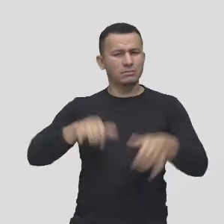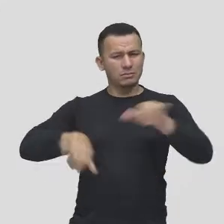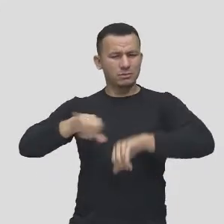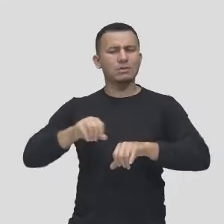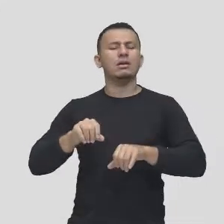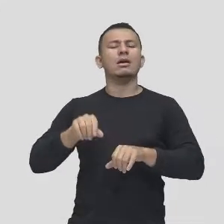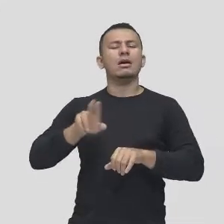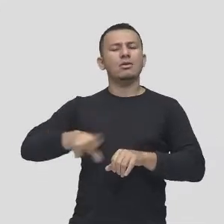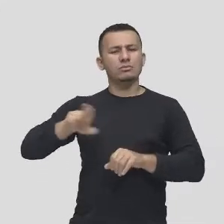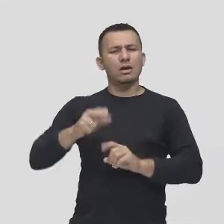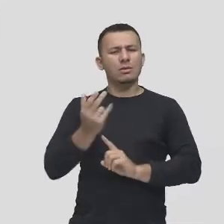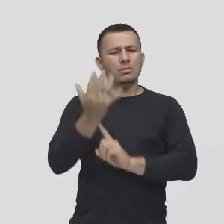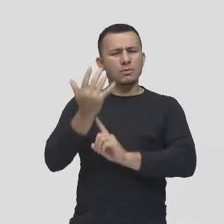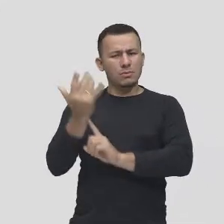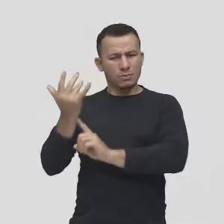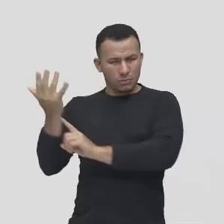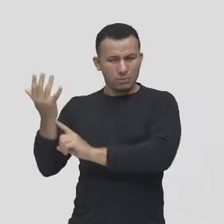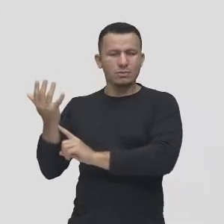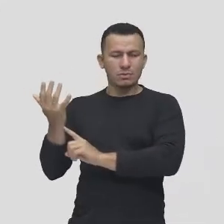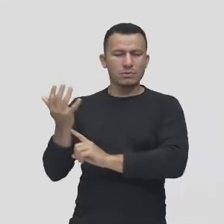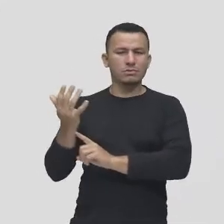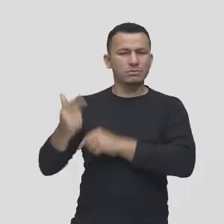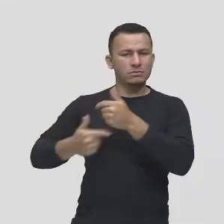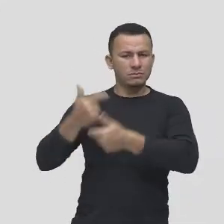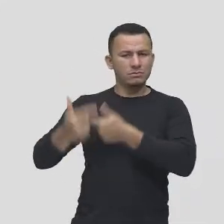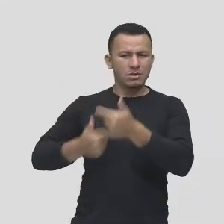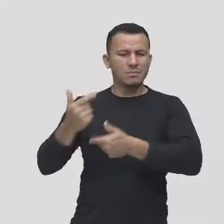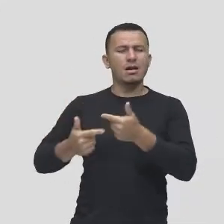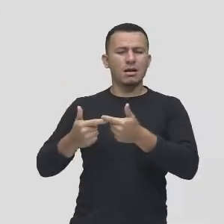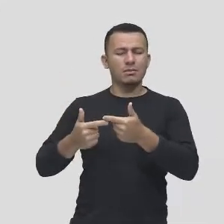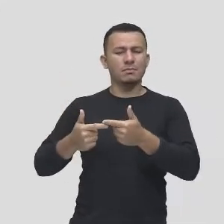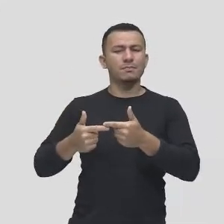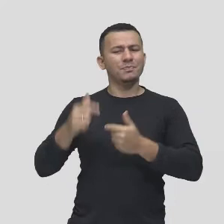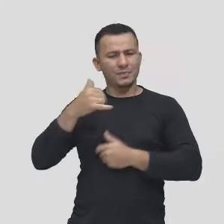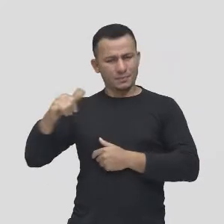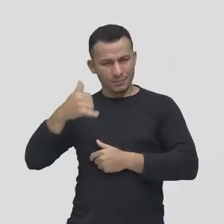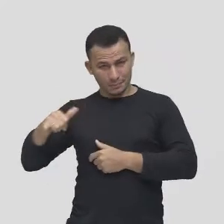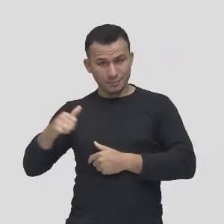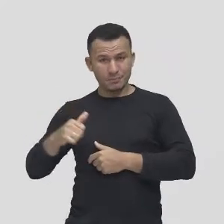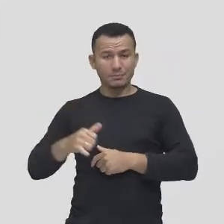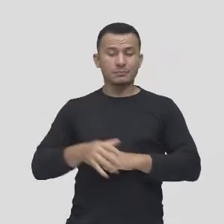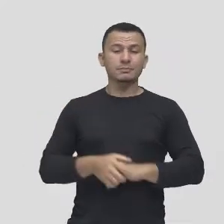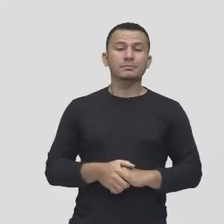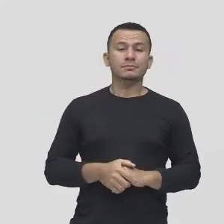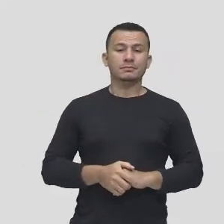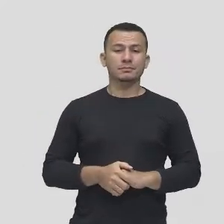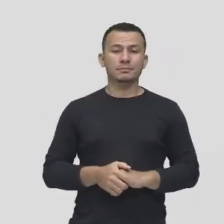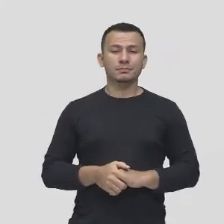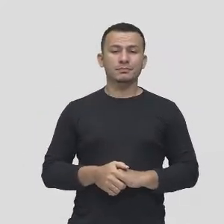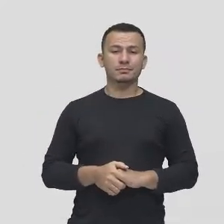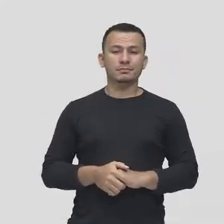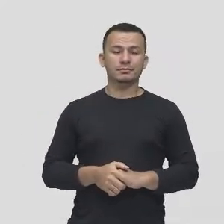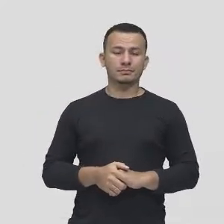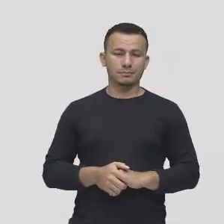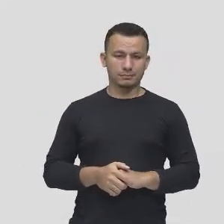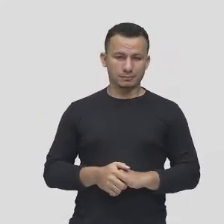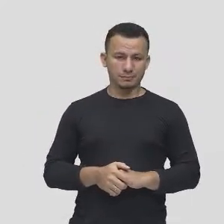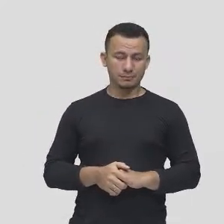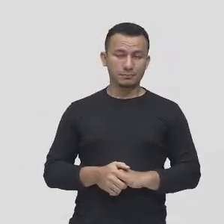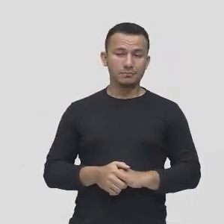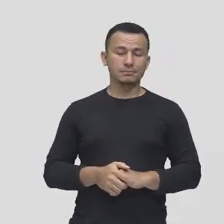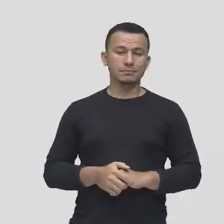usinas atômicas, né? Que fazem ali, usinas nucleares, né? Que também geram energia por aí.